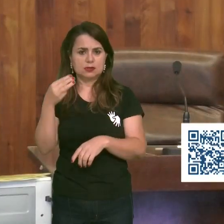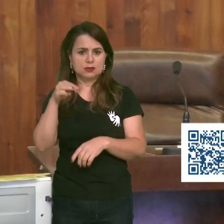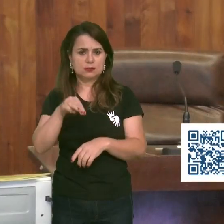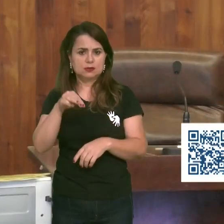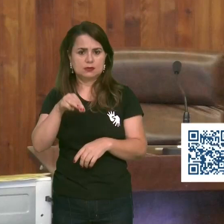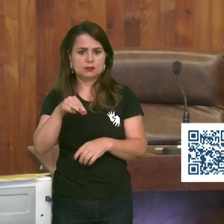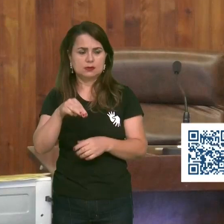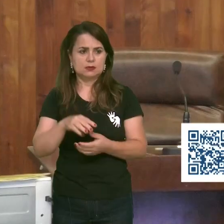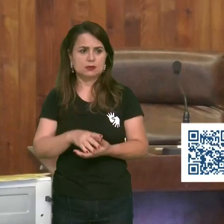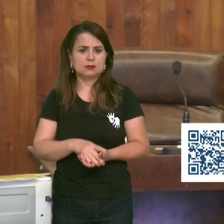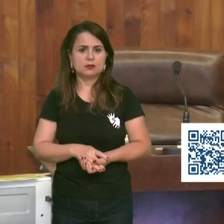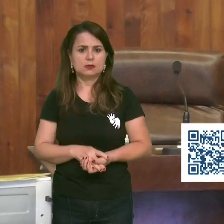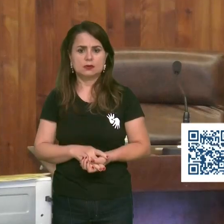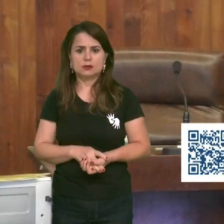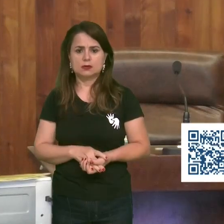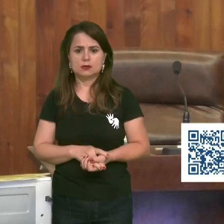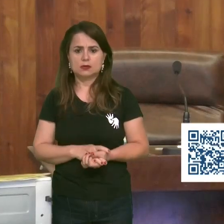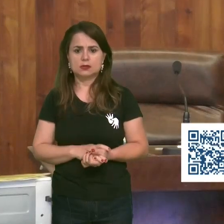minutos